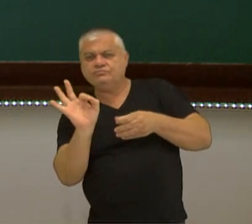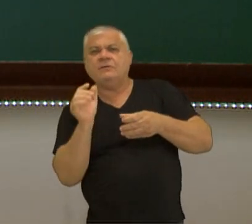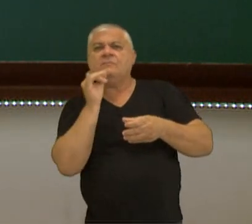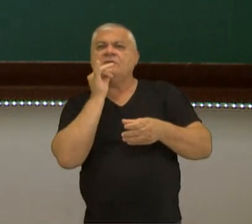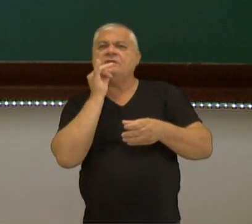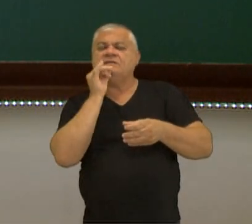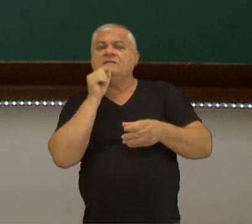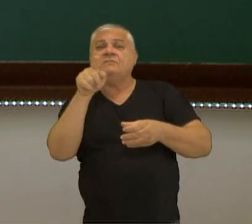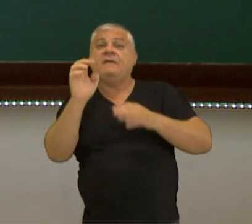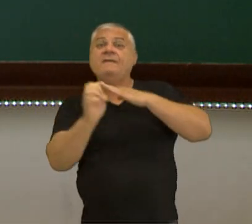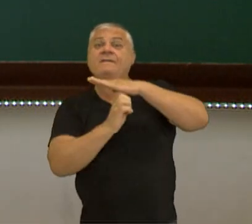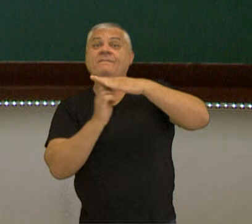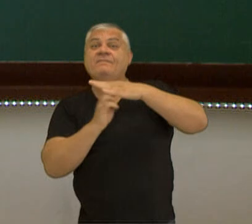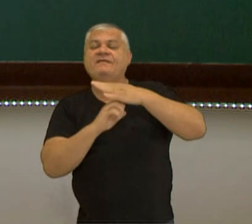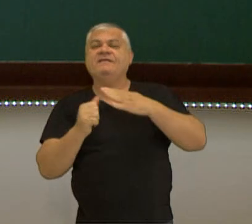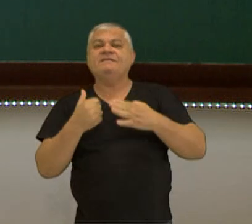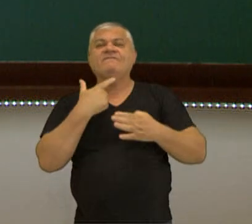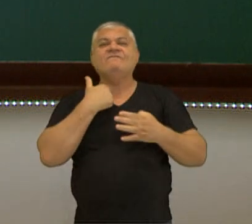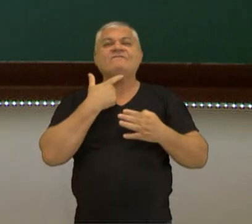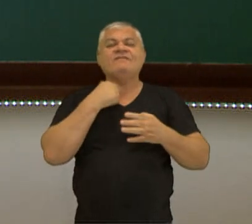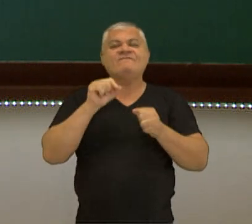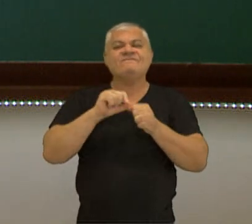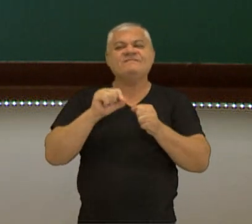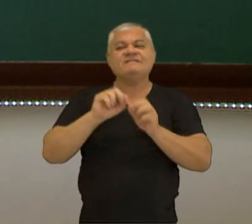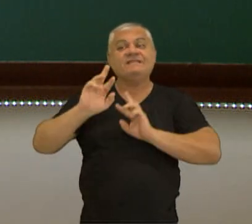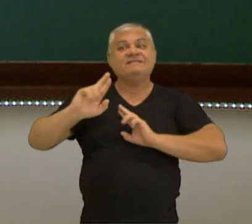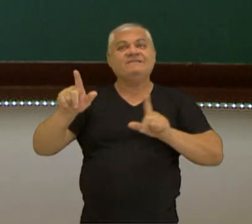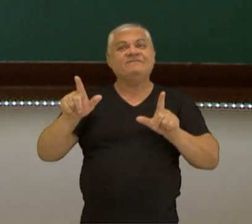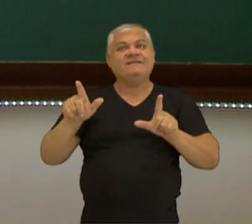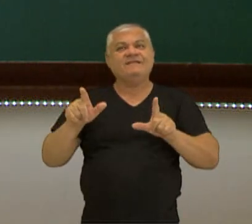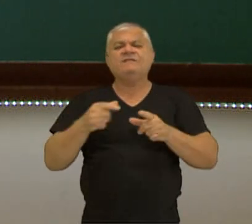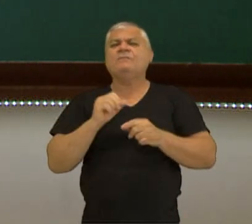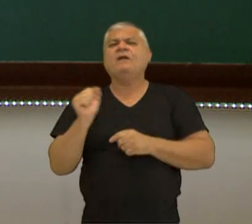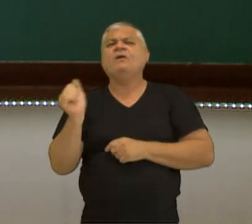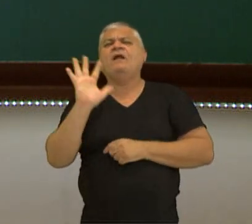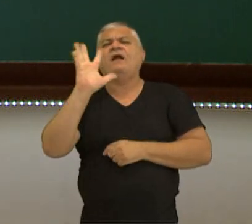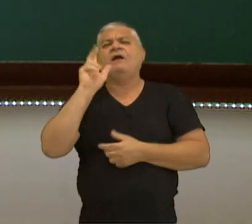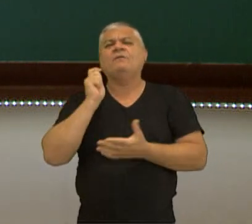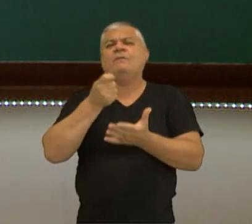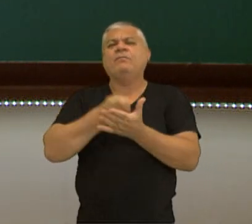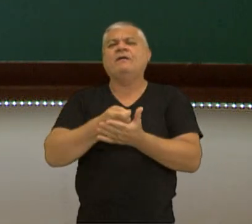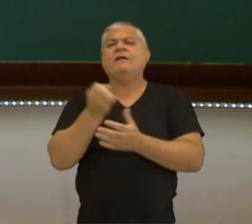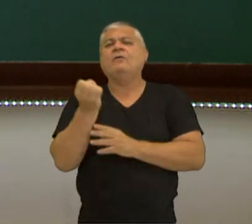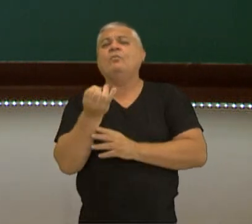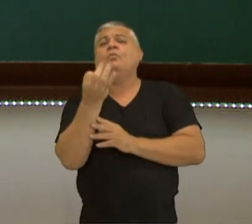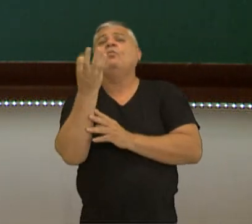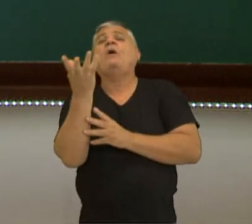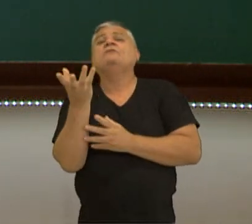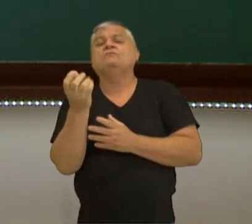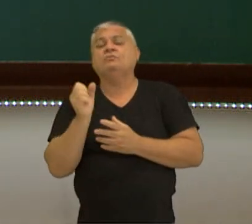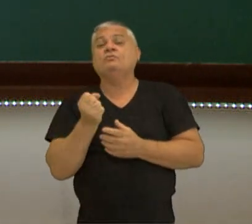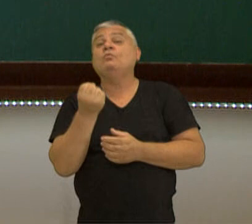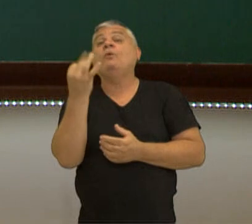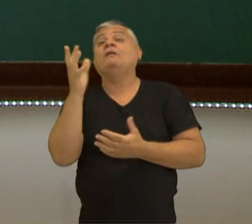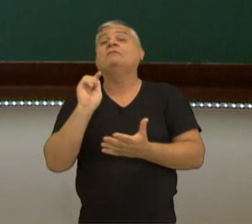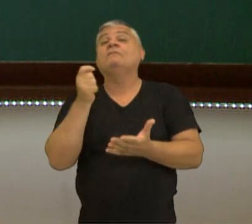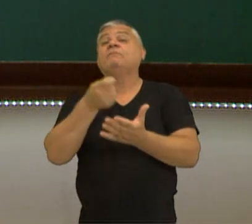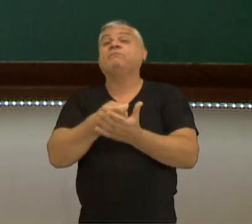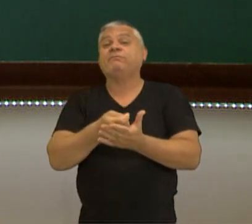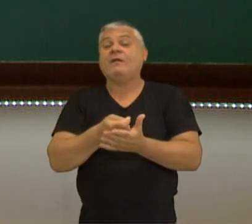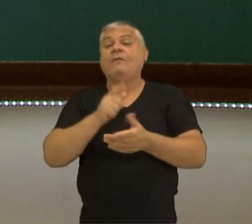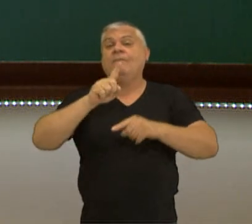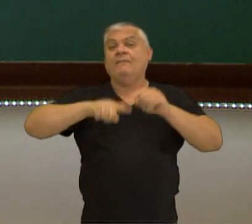exatamente para chamar atenção. Eu tenho que fazer um custo dessa embalagem, né? Mas para fazer o custo dessa embalagem, eu tenho que ver primeiro quanto que custa